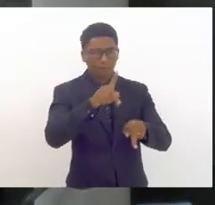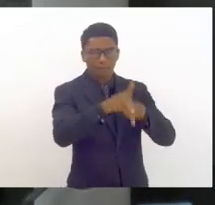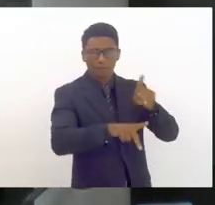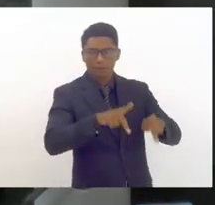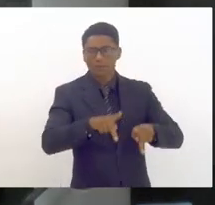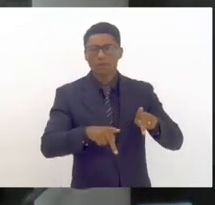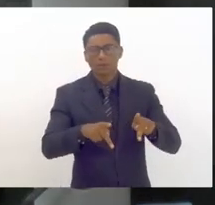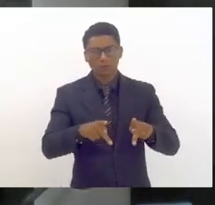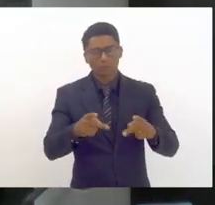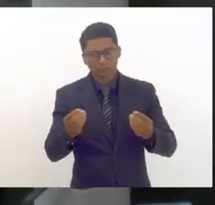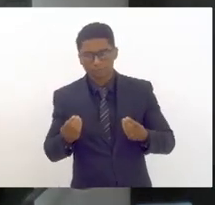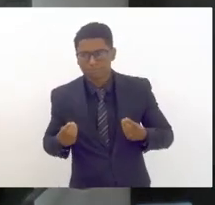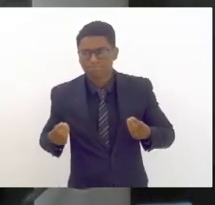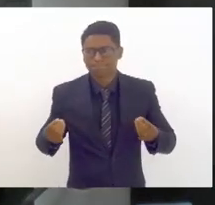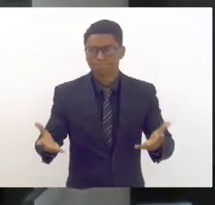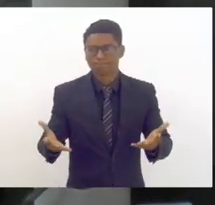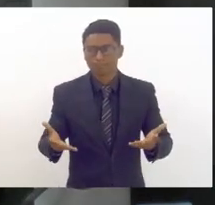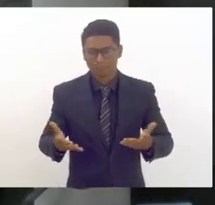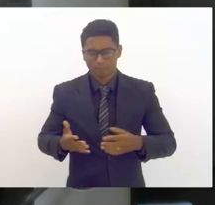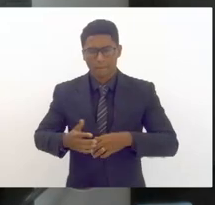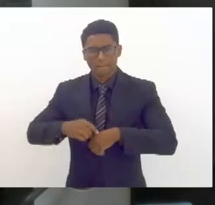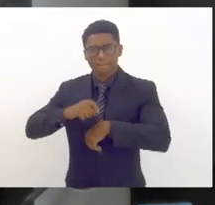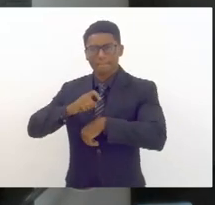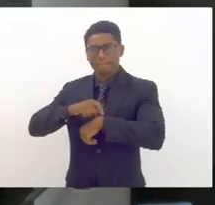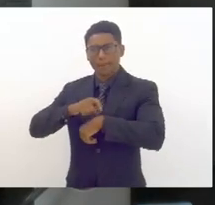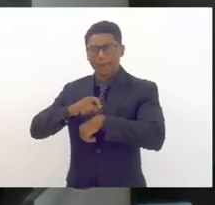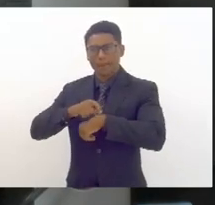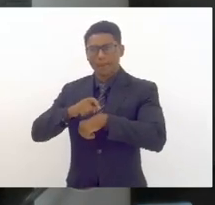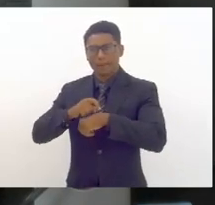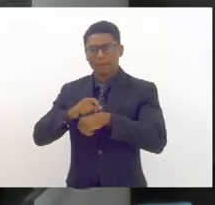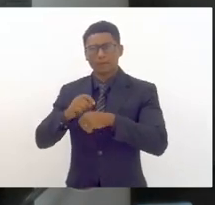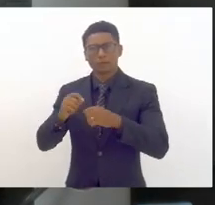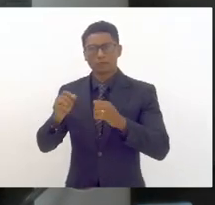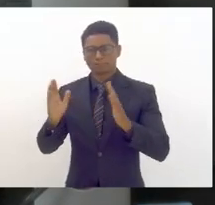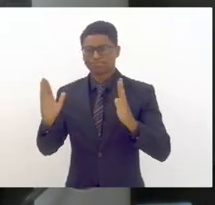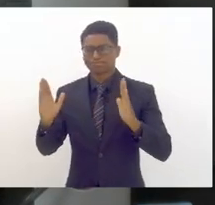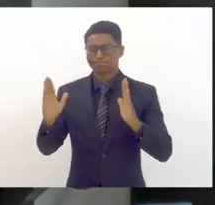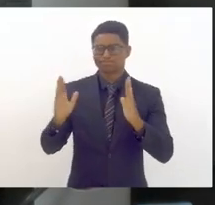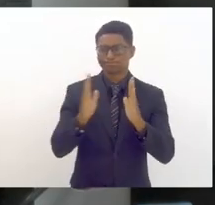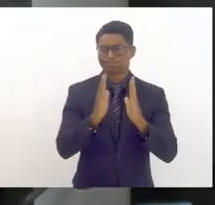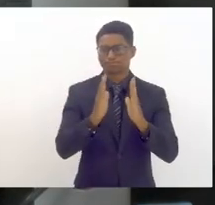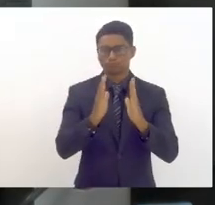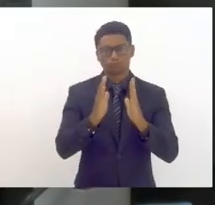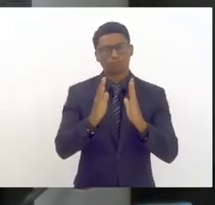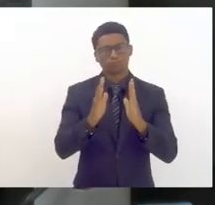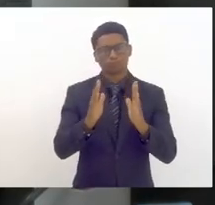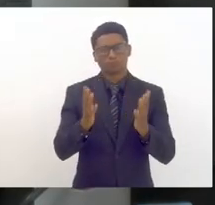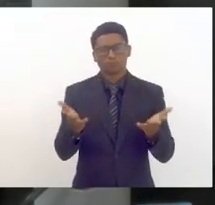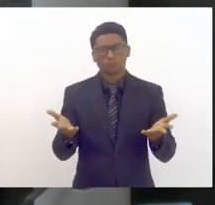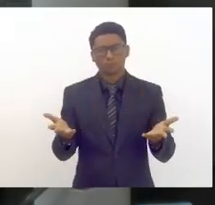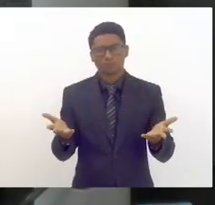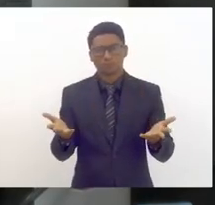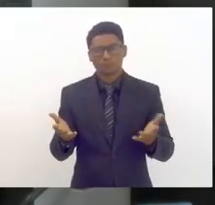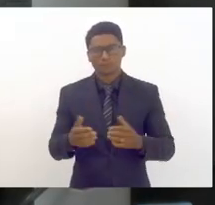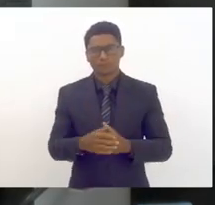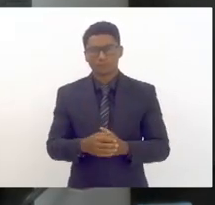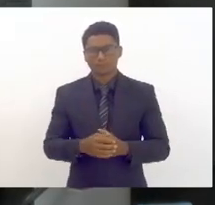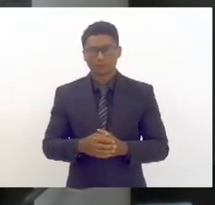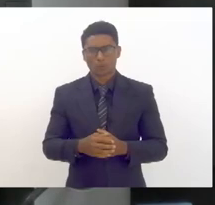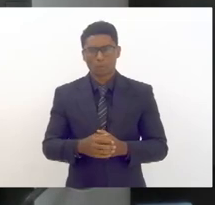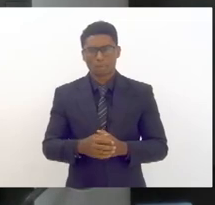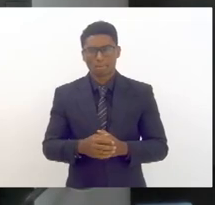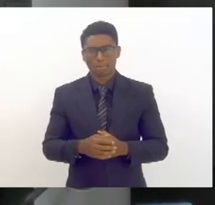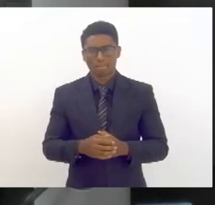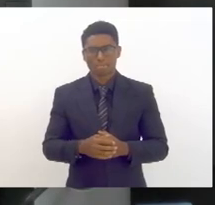prazo inferior. É essa questão, né? E aí eu vou abrir a palavra, eu, né, eu